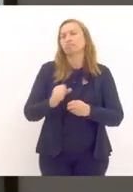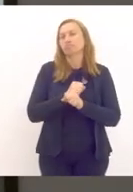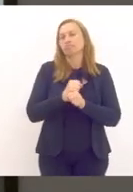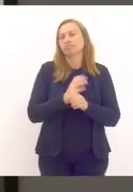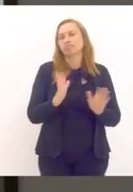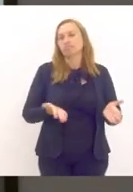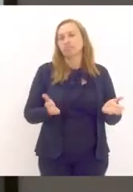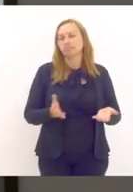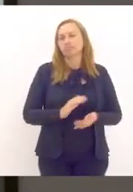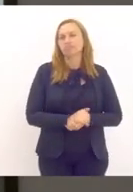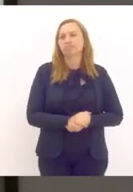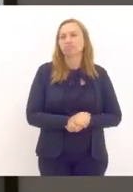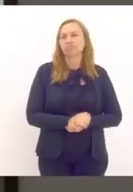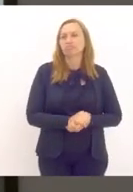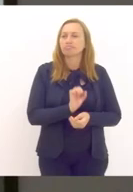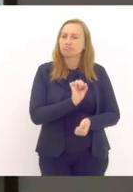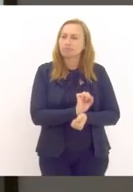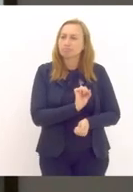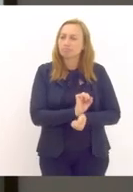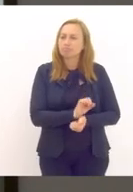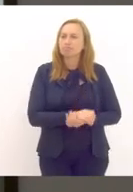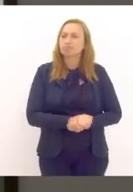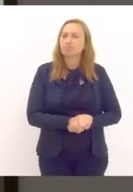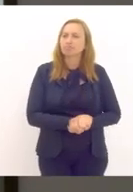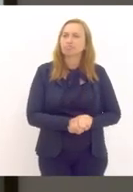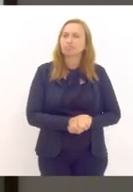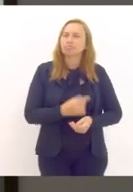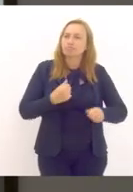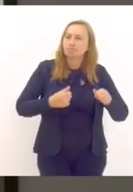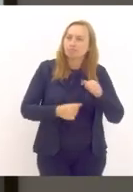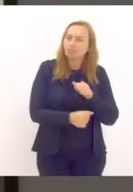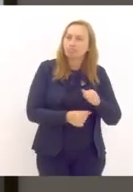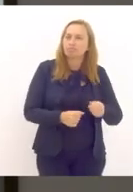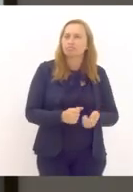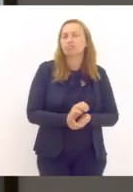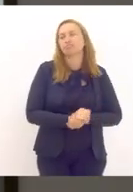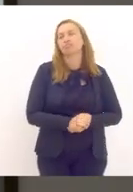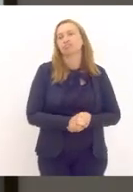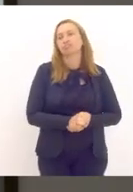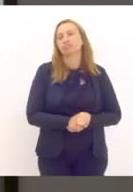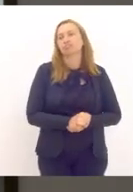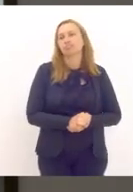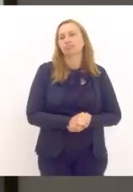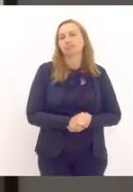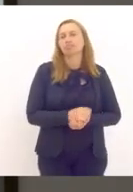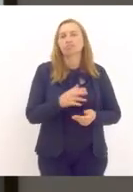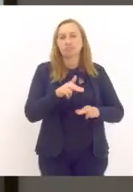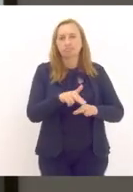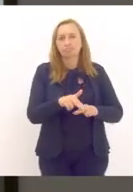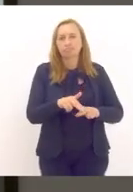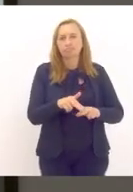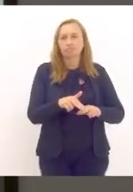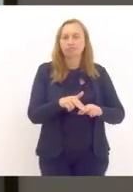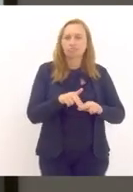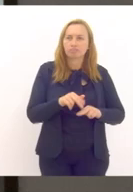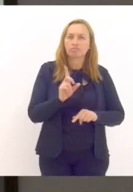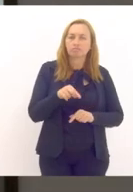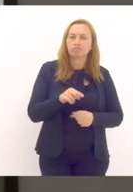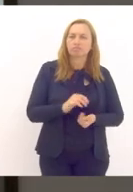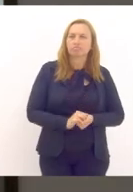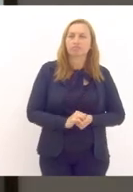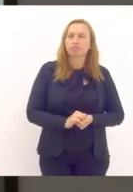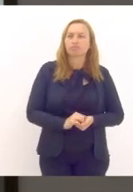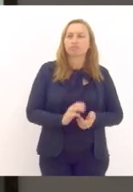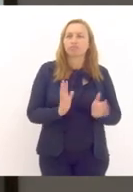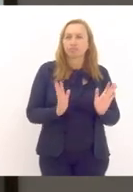Ou seja, nós paramos efetivamente de nos financiar em cima de fornecedores. Consequências objetivas disso são que, hoje,